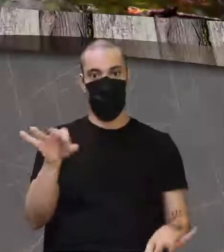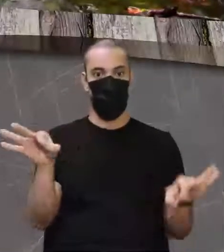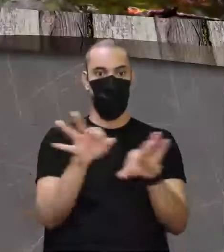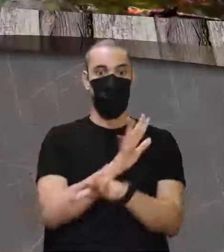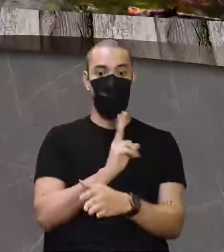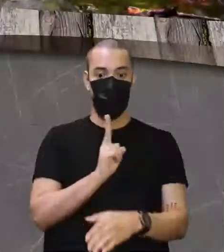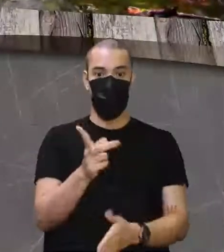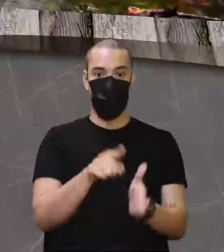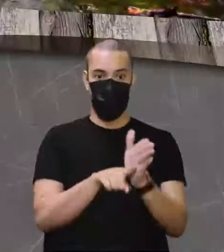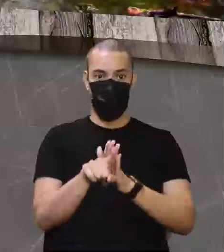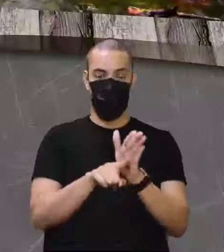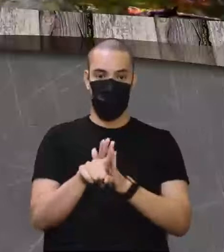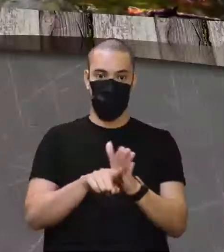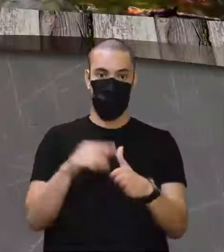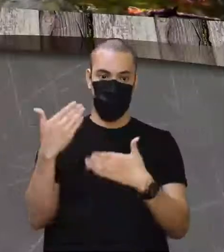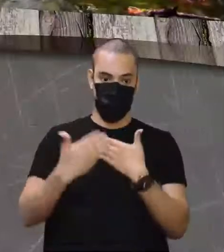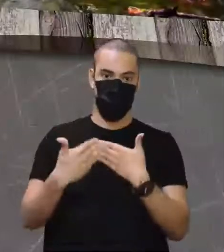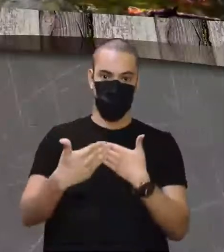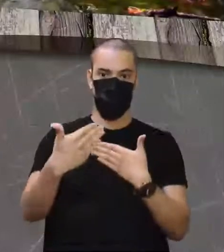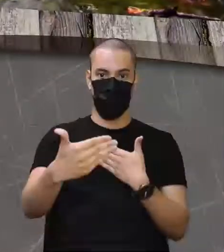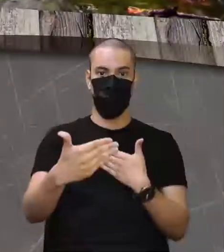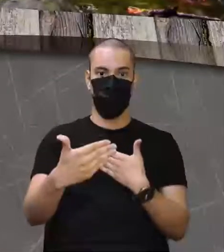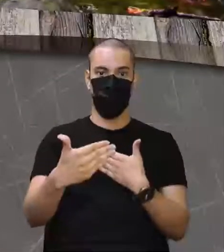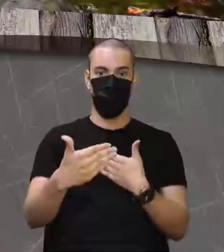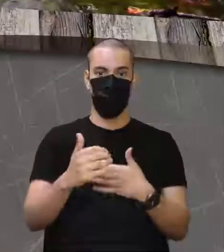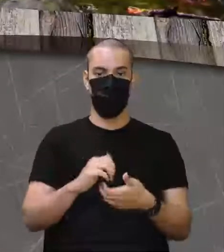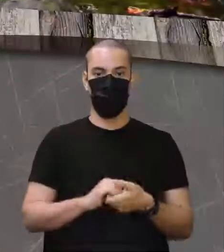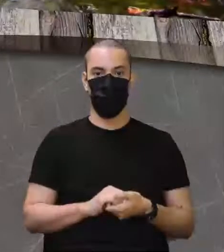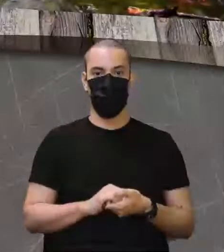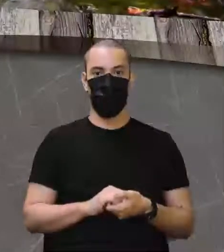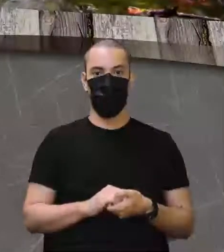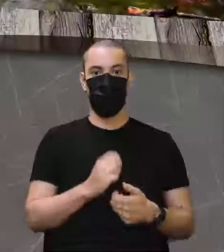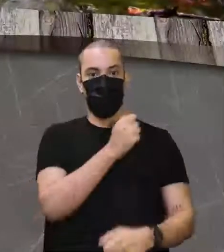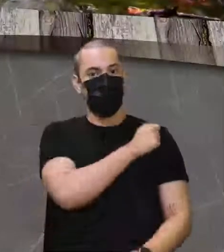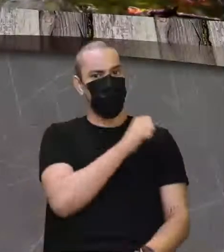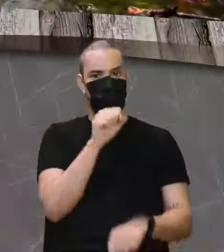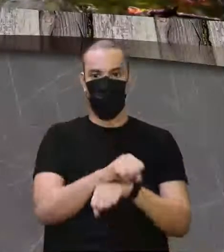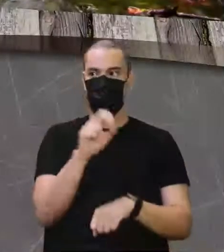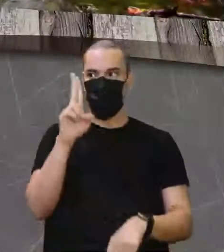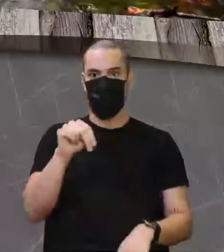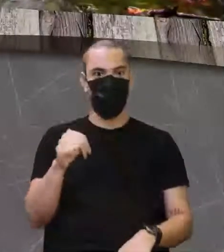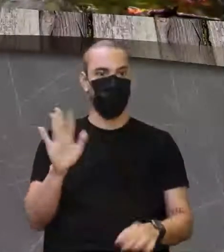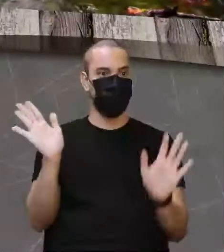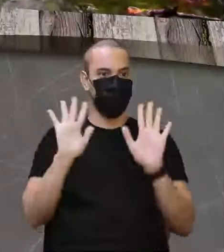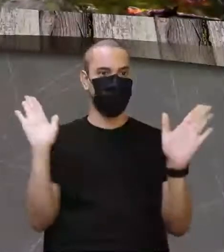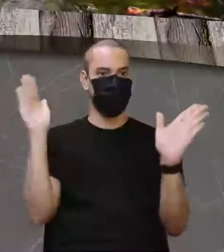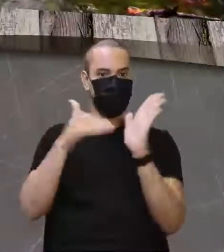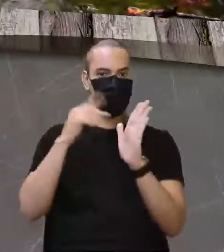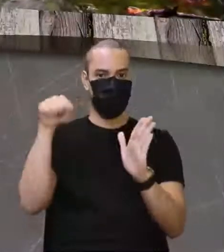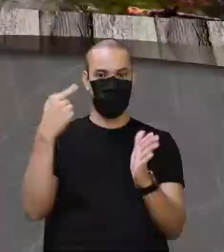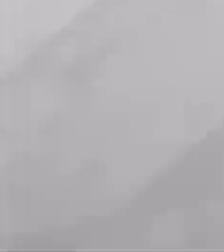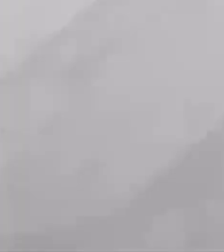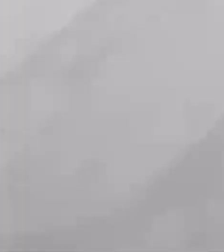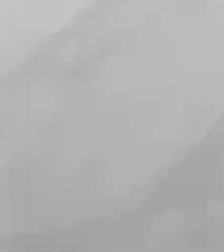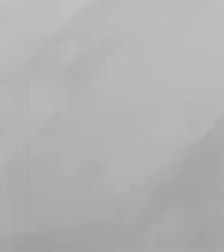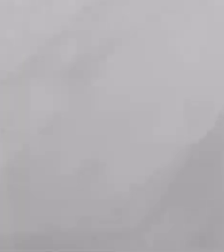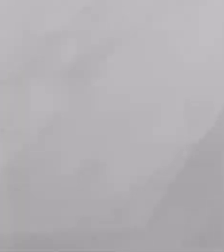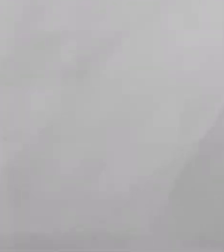continuam pesquisando depois, né, professora? Só que não, hein? Não para, né? Valeu, pessoal. Até a próxima. Até a próxima.